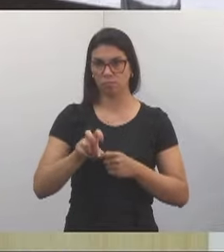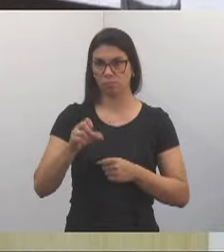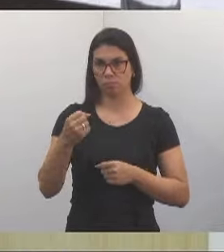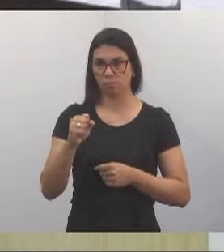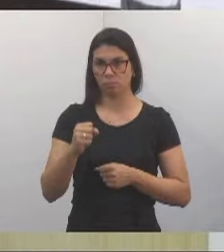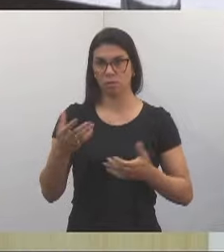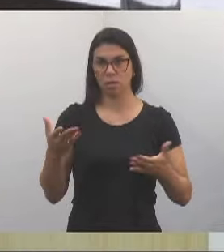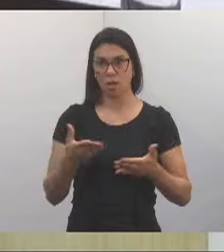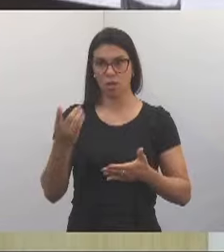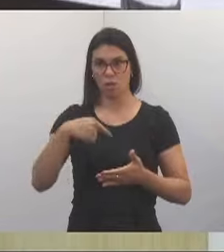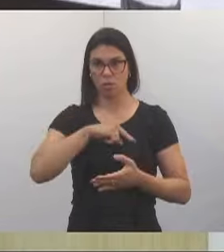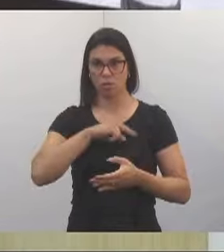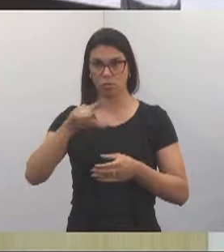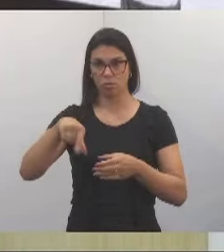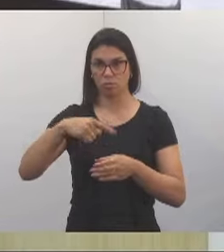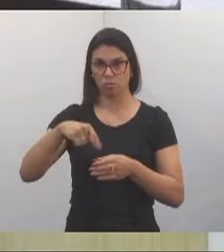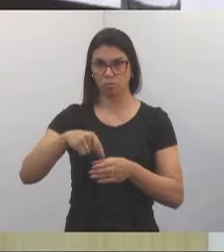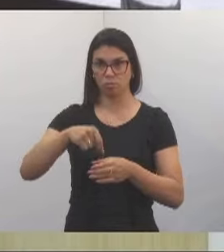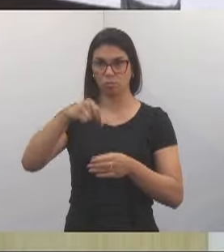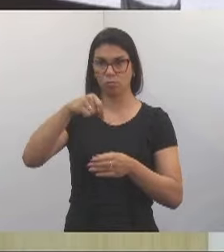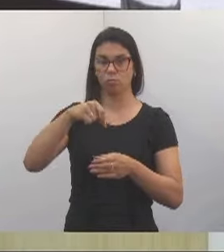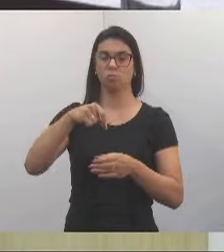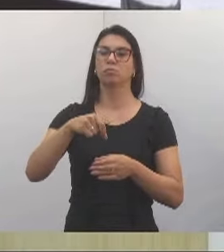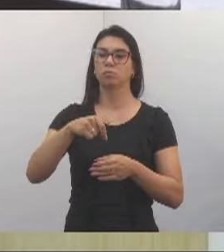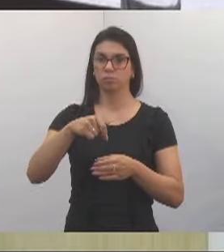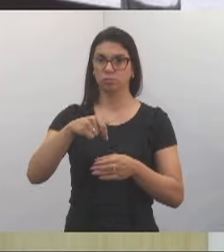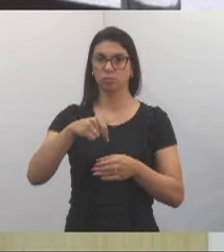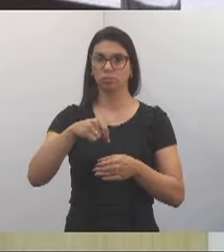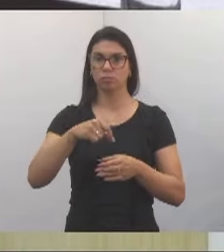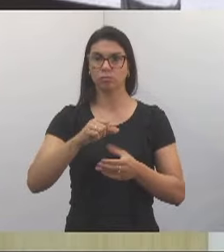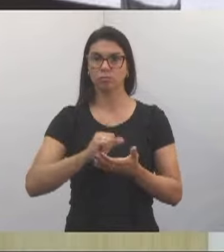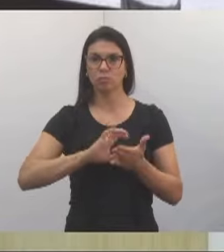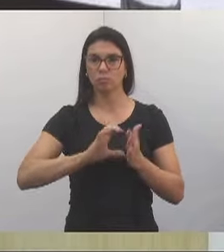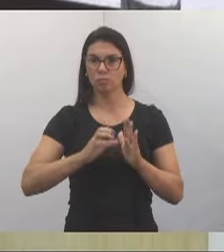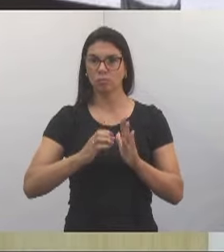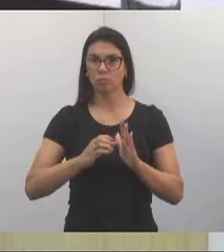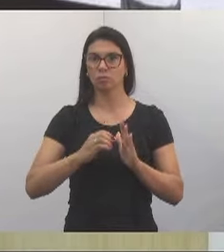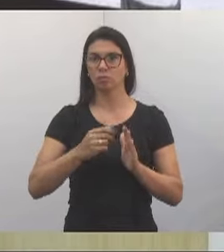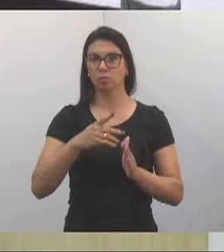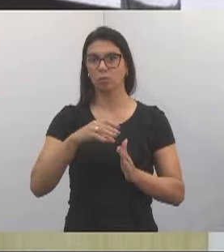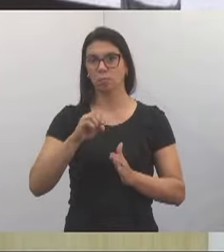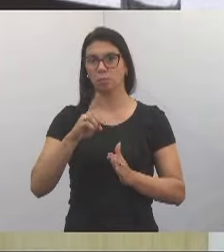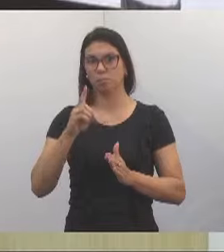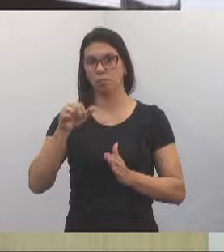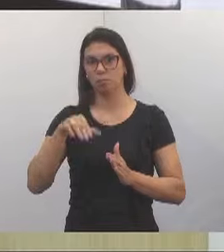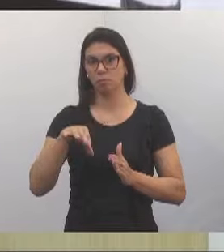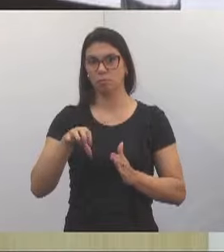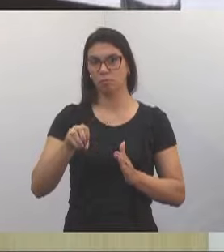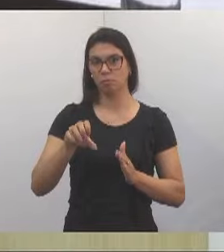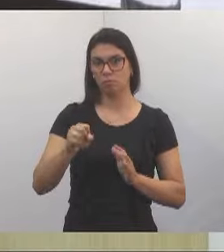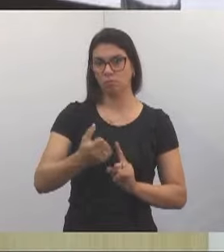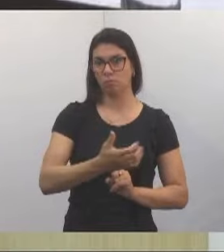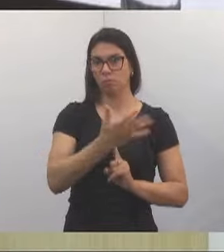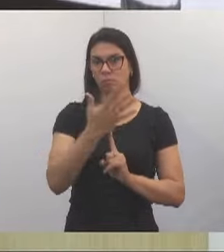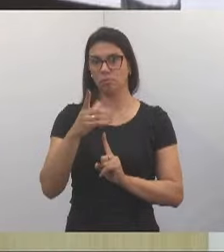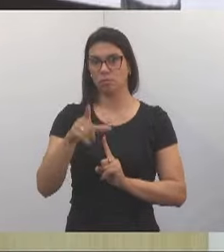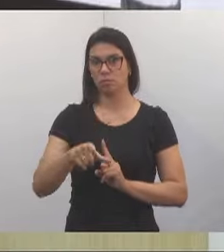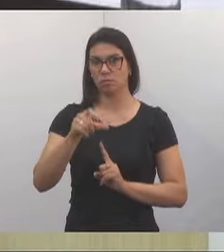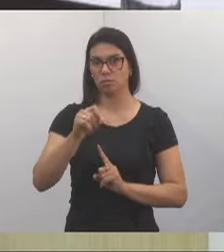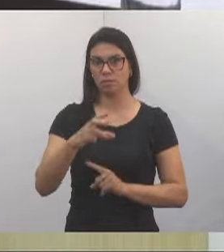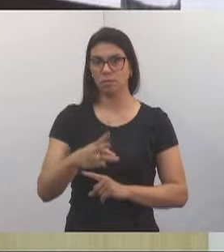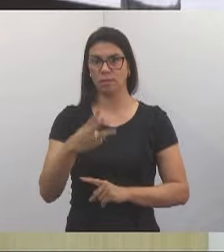um sorteio entre os partidos com igual representatividade, Podemos e Republicanos, para definição dos